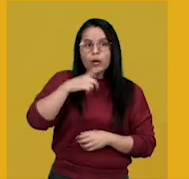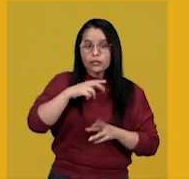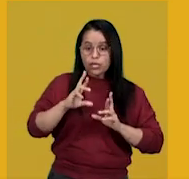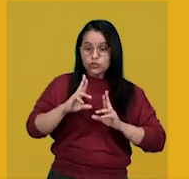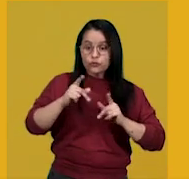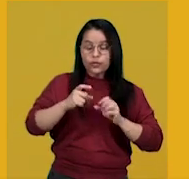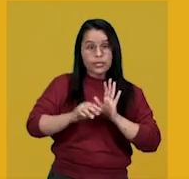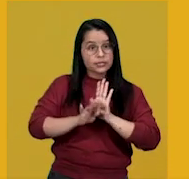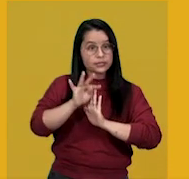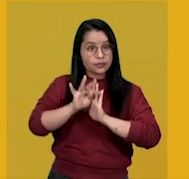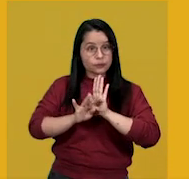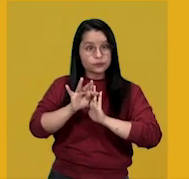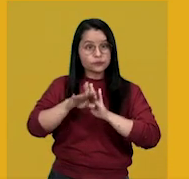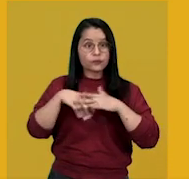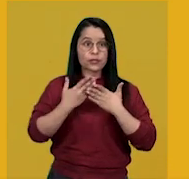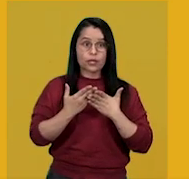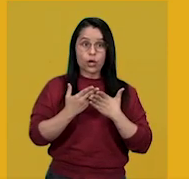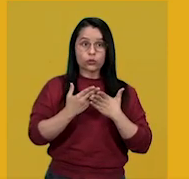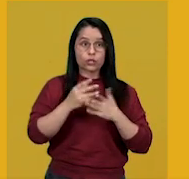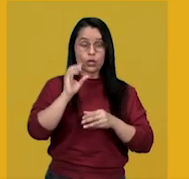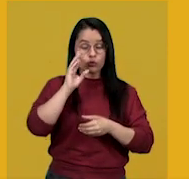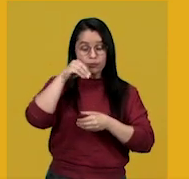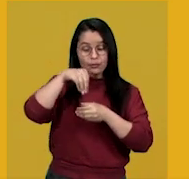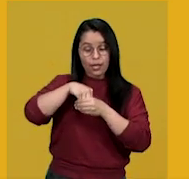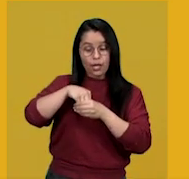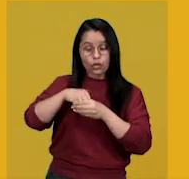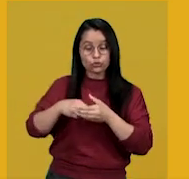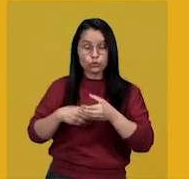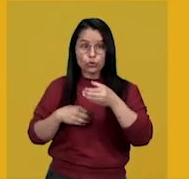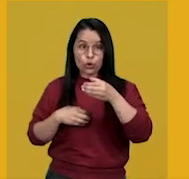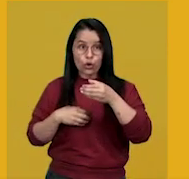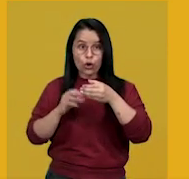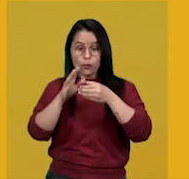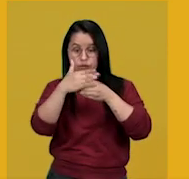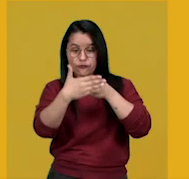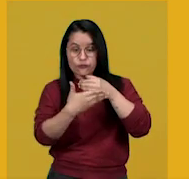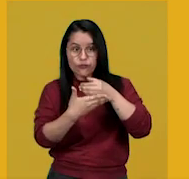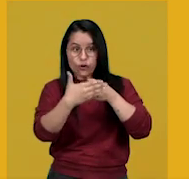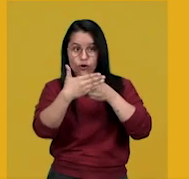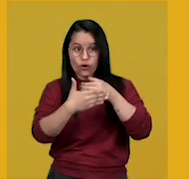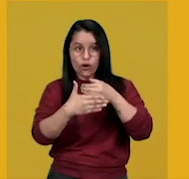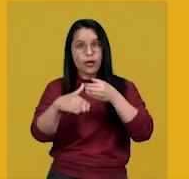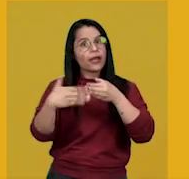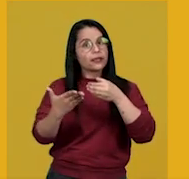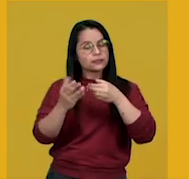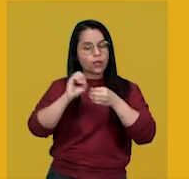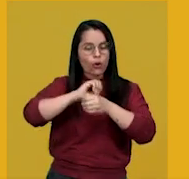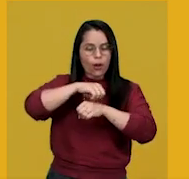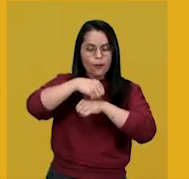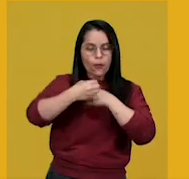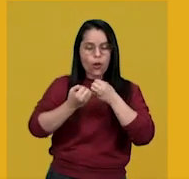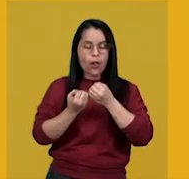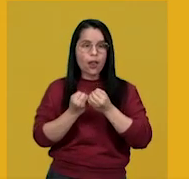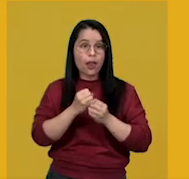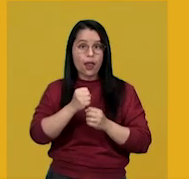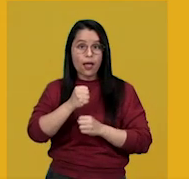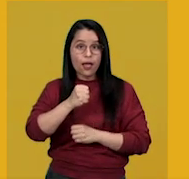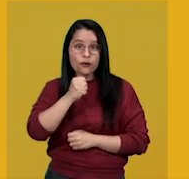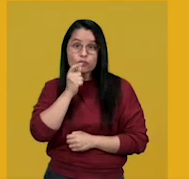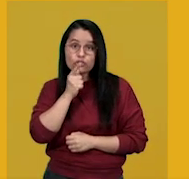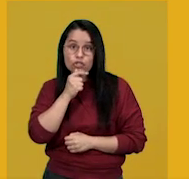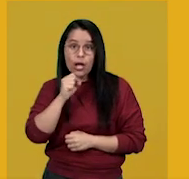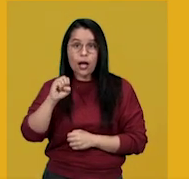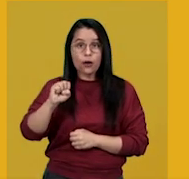diferença de temperatura entre a parte interna do copo e a sua parte externa. As moléculas de água dispersas no ar,